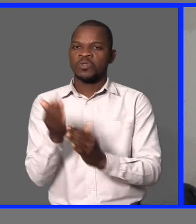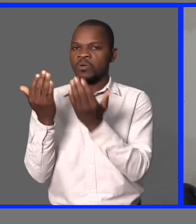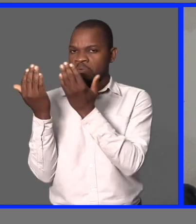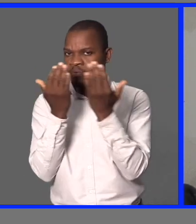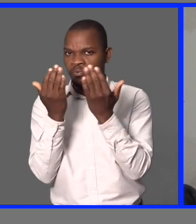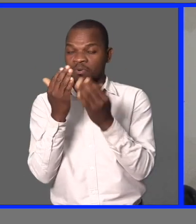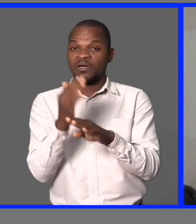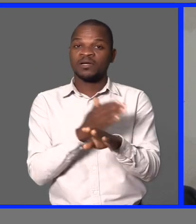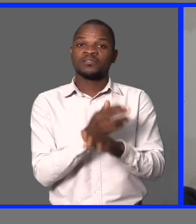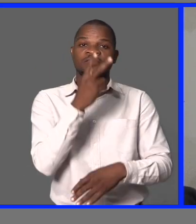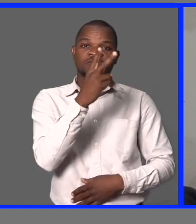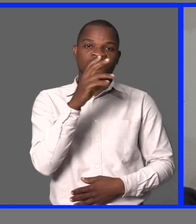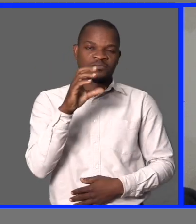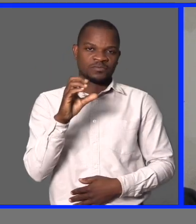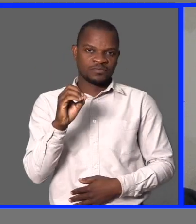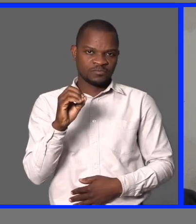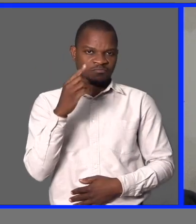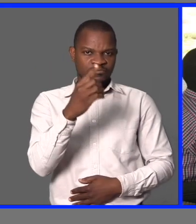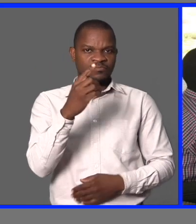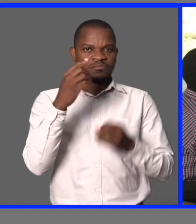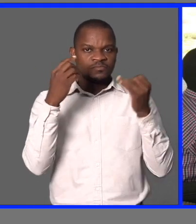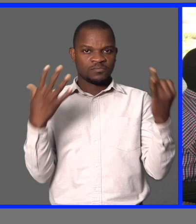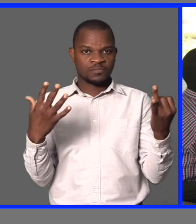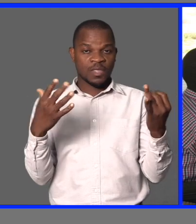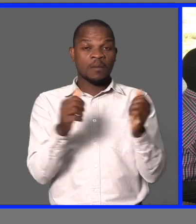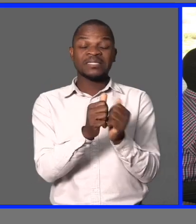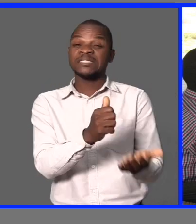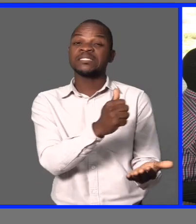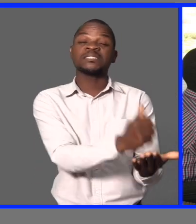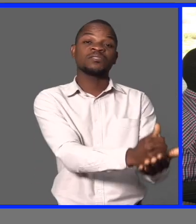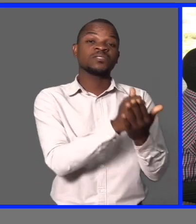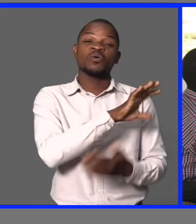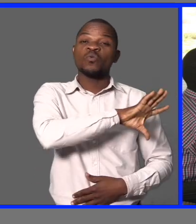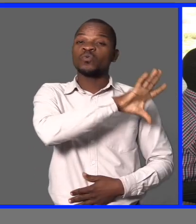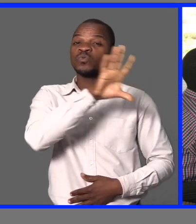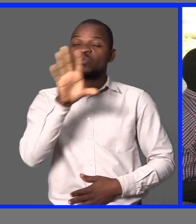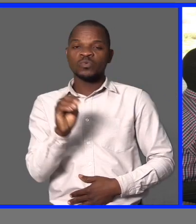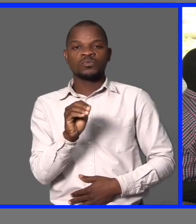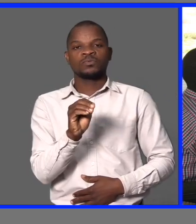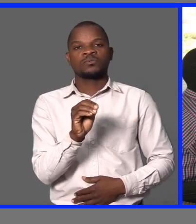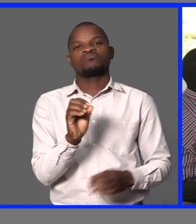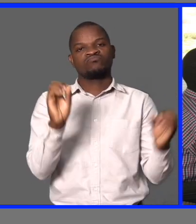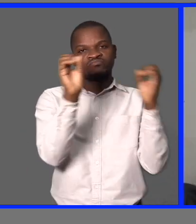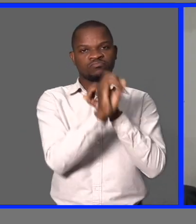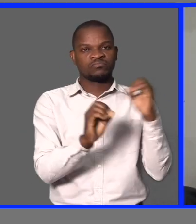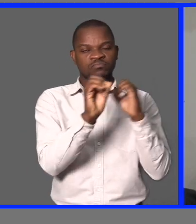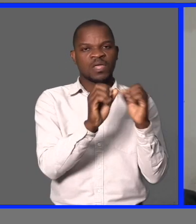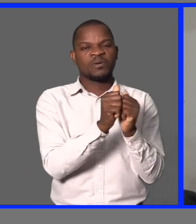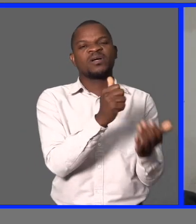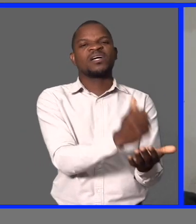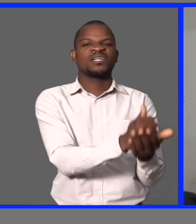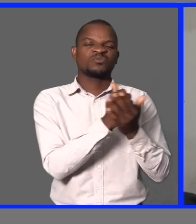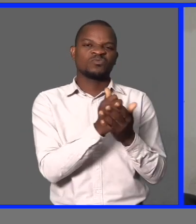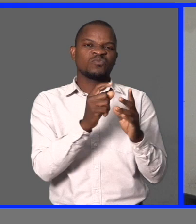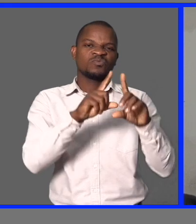em 2017. Mas como que é? A minha bolsa era incompleta neste caso, né? Era